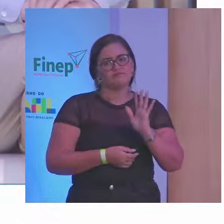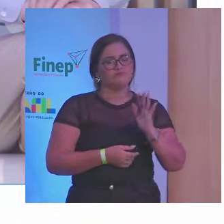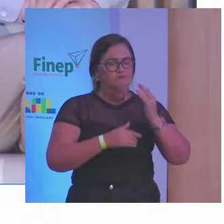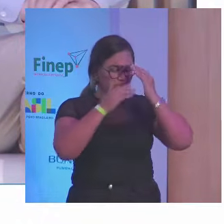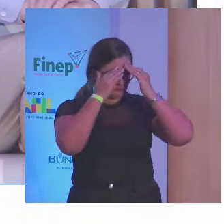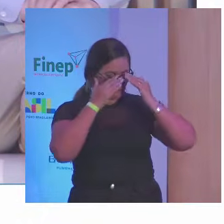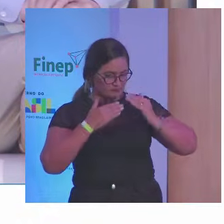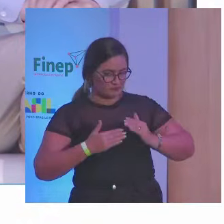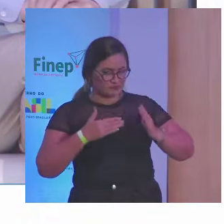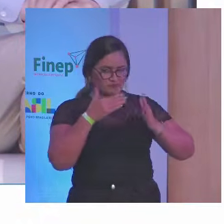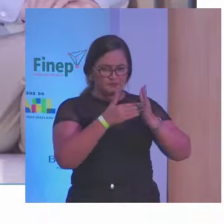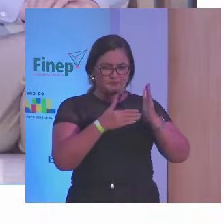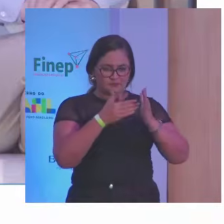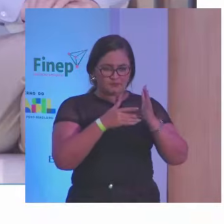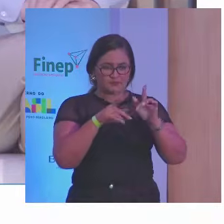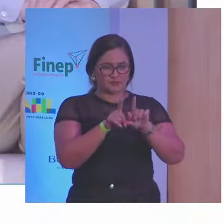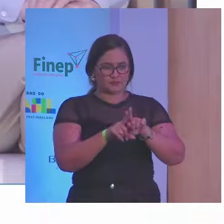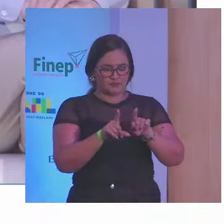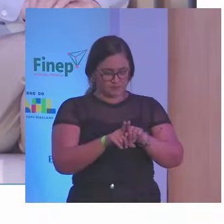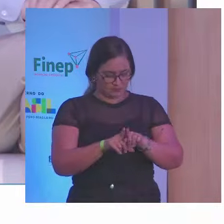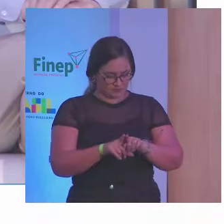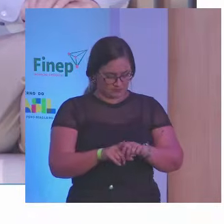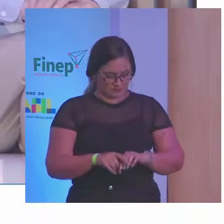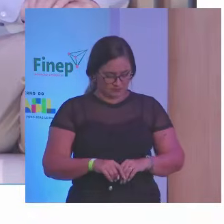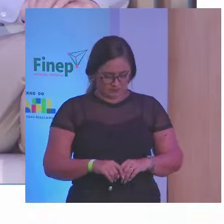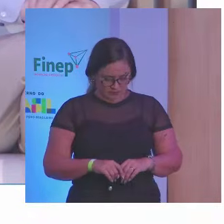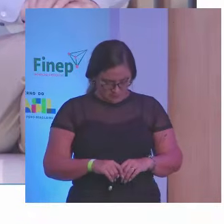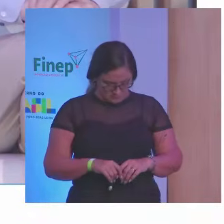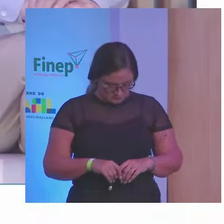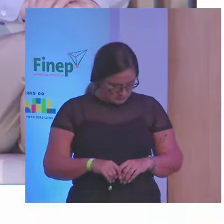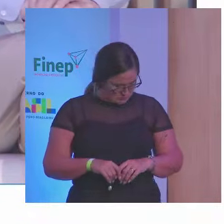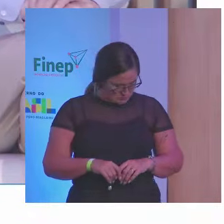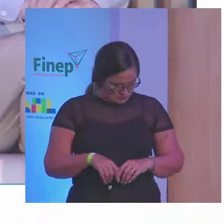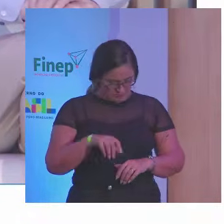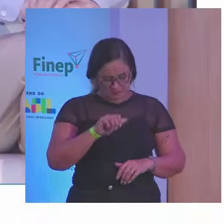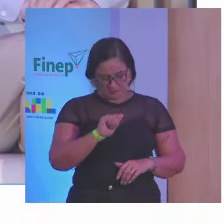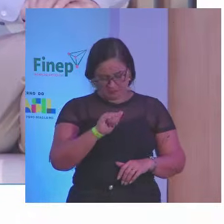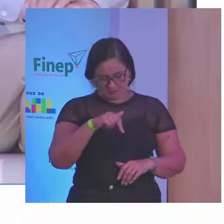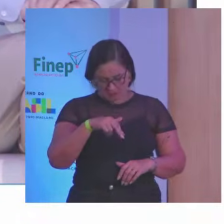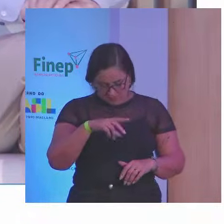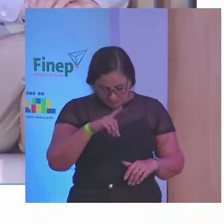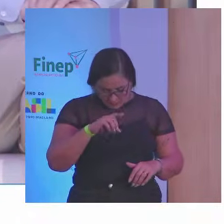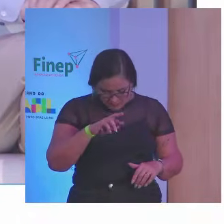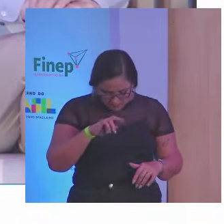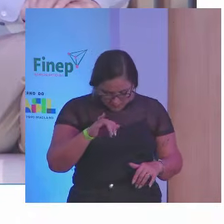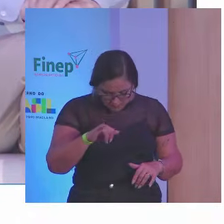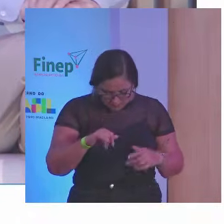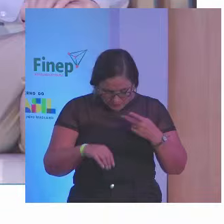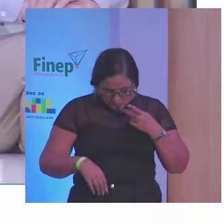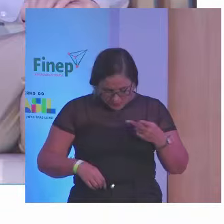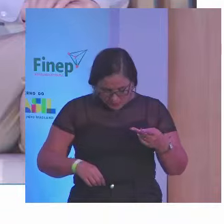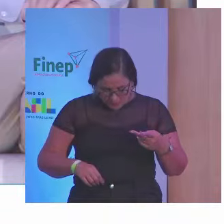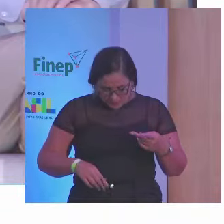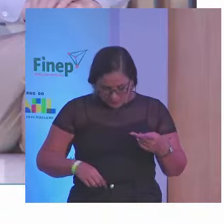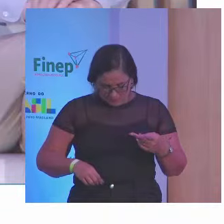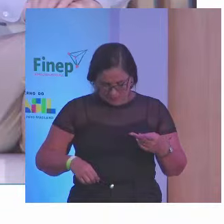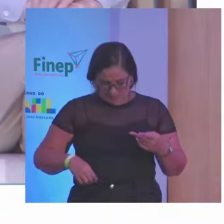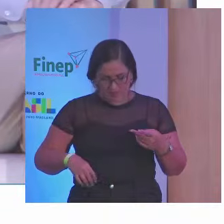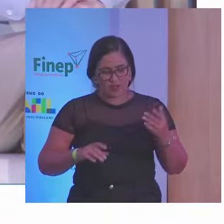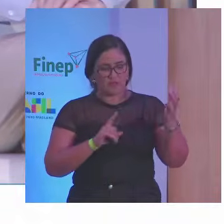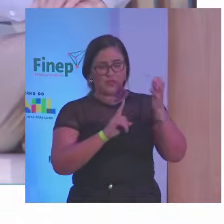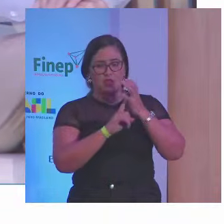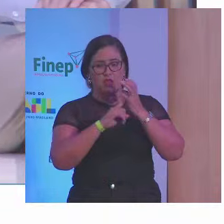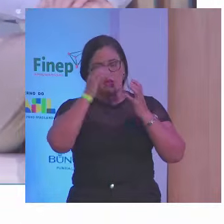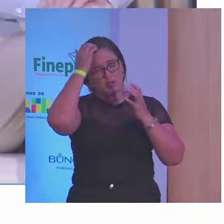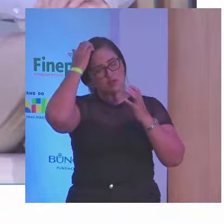obedece fronteiras também, né, como o Andrei colocou muito bem, né, então afetaria os países vizinhos, mas os